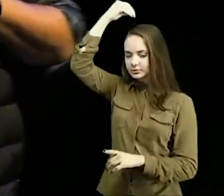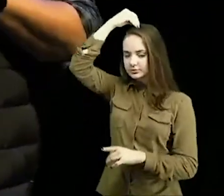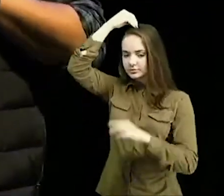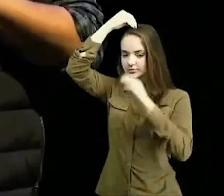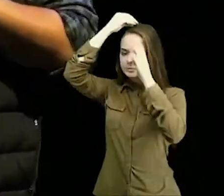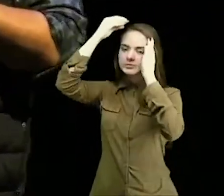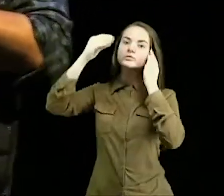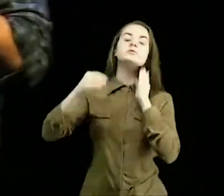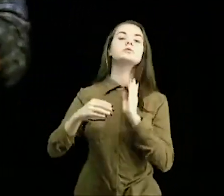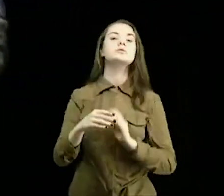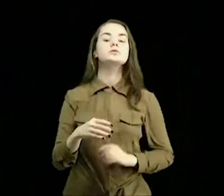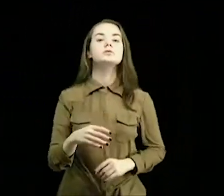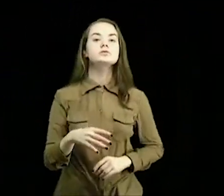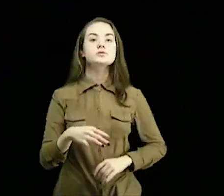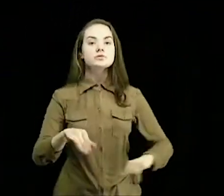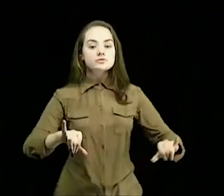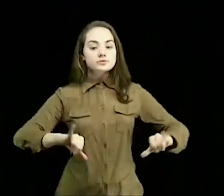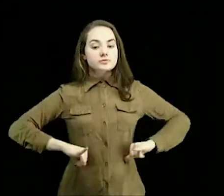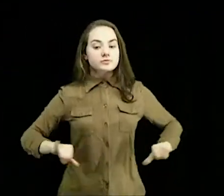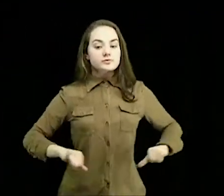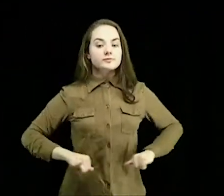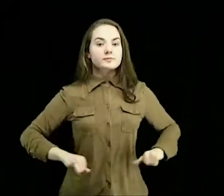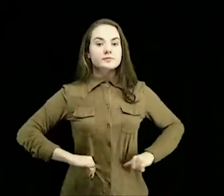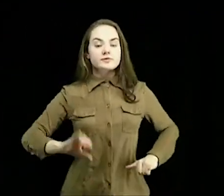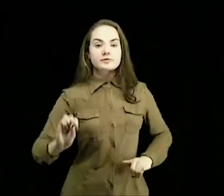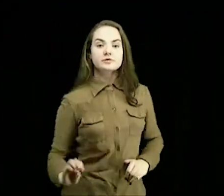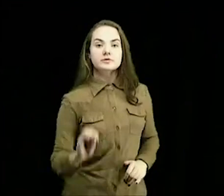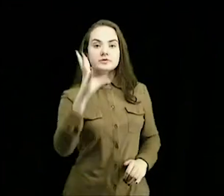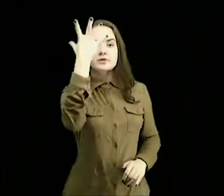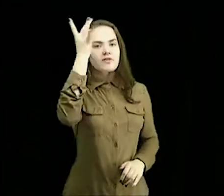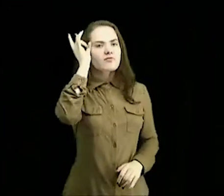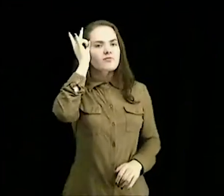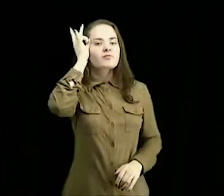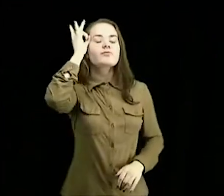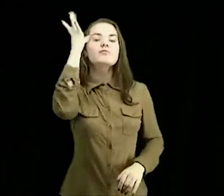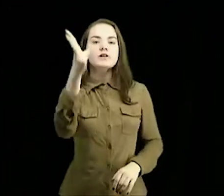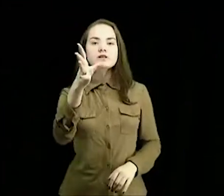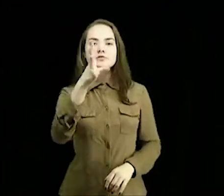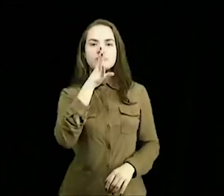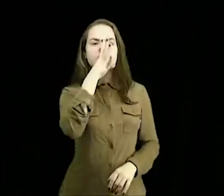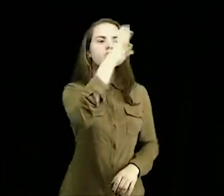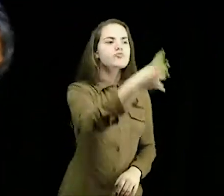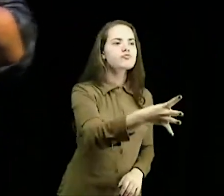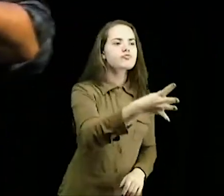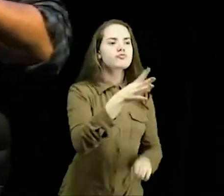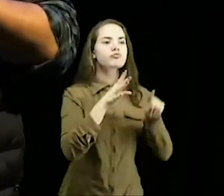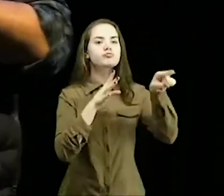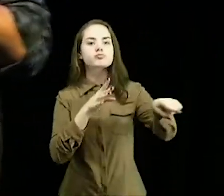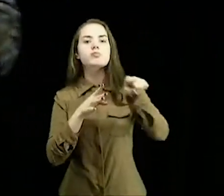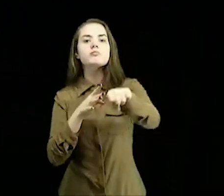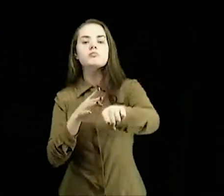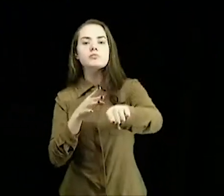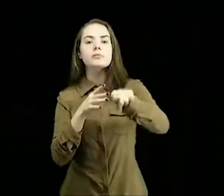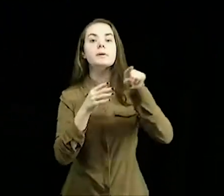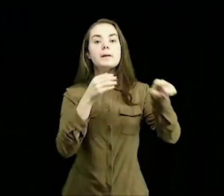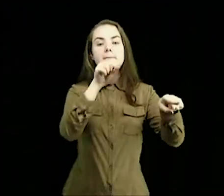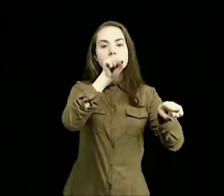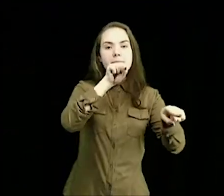Os sofrimentos que a gente sofre, é fácil a gente colocar a culpa nos outros. Foi papai, foi